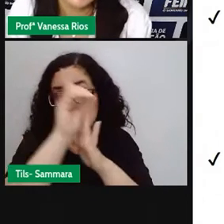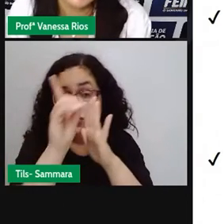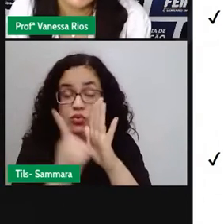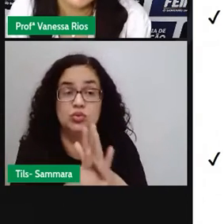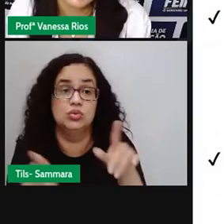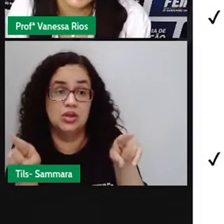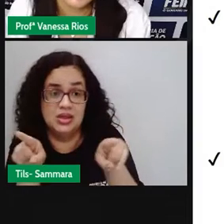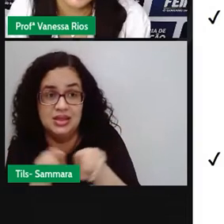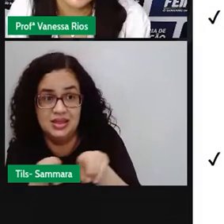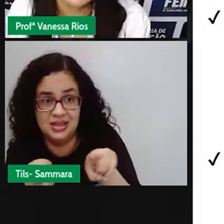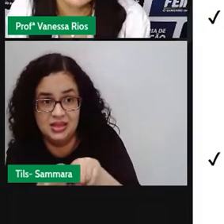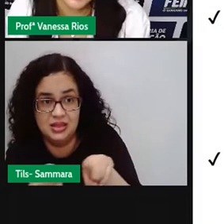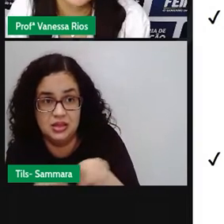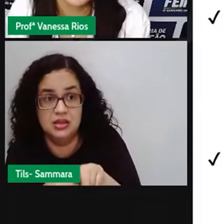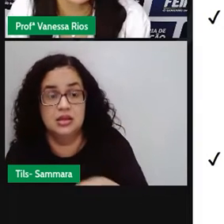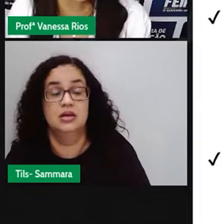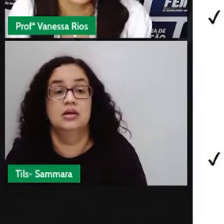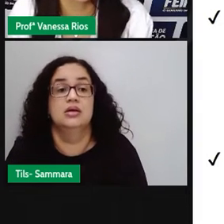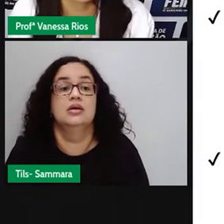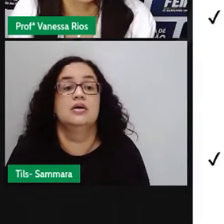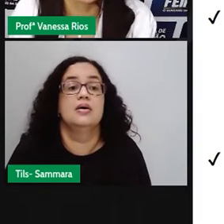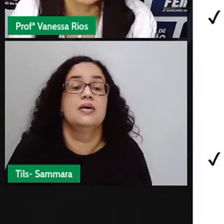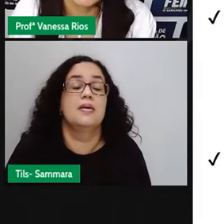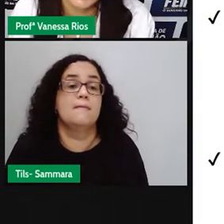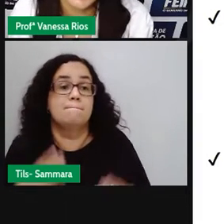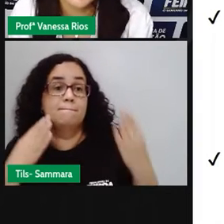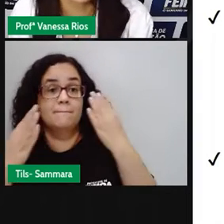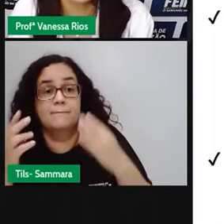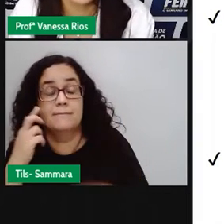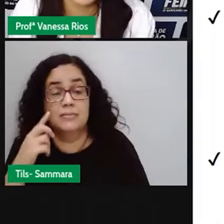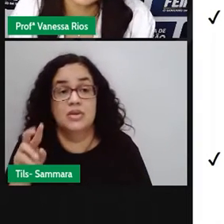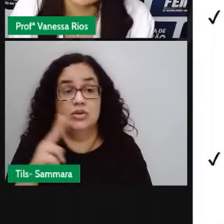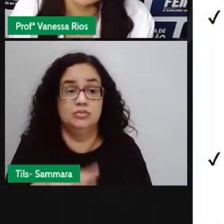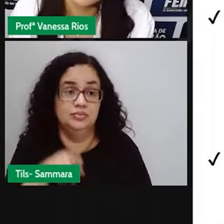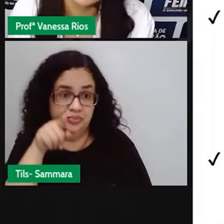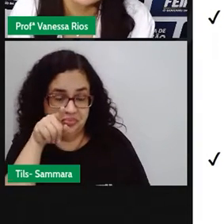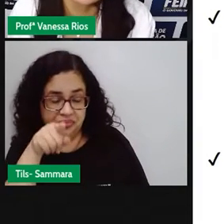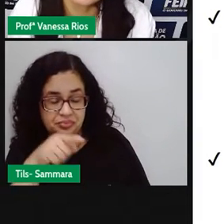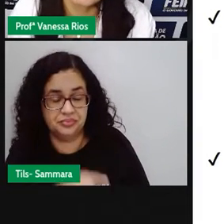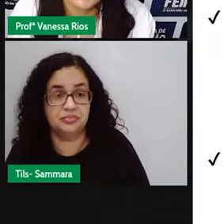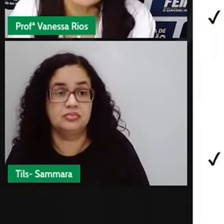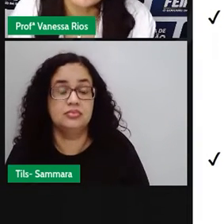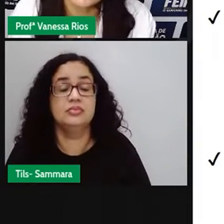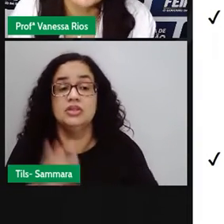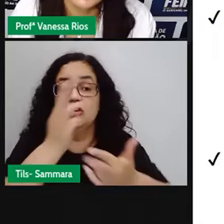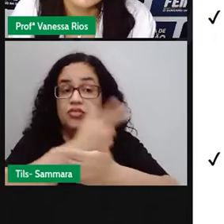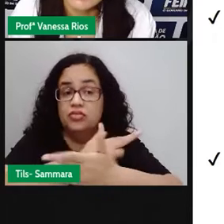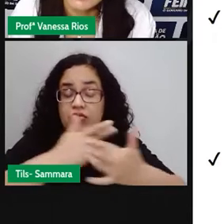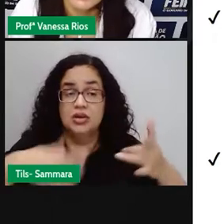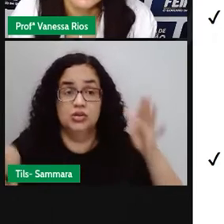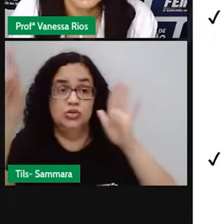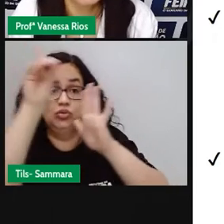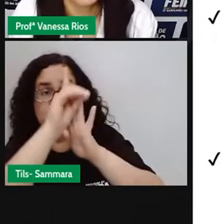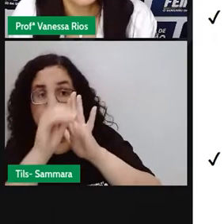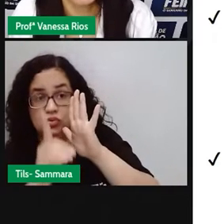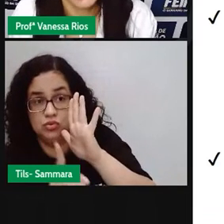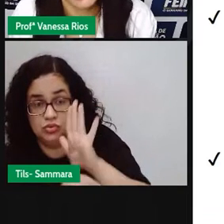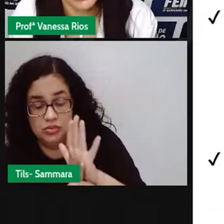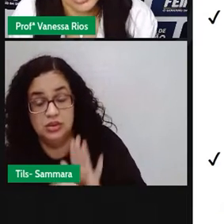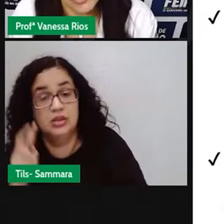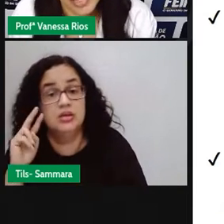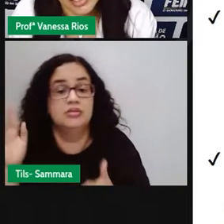também a apresentação, a recuperação de vários direitos que haviam